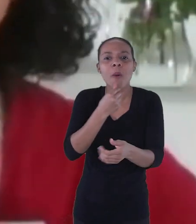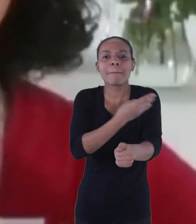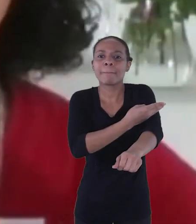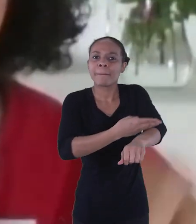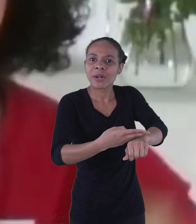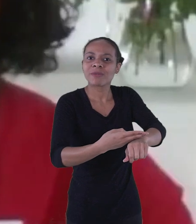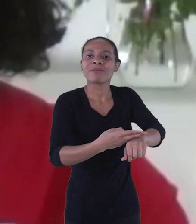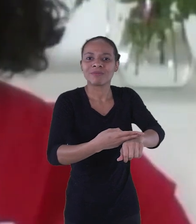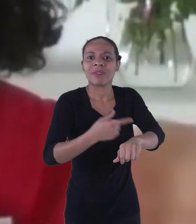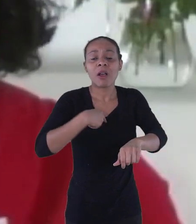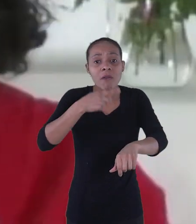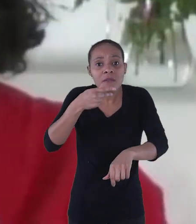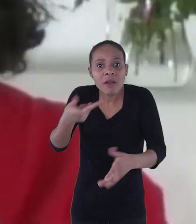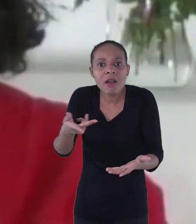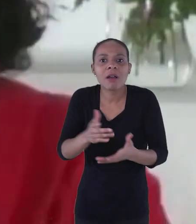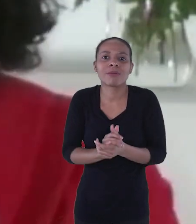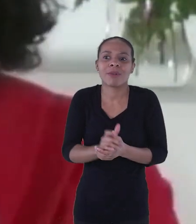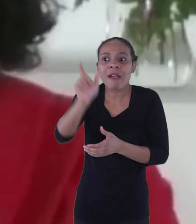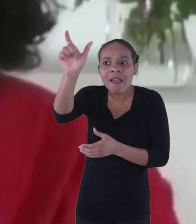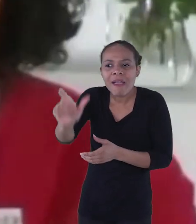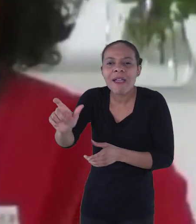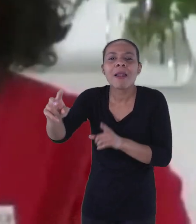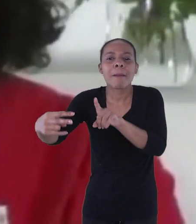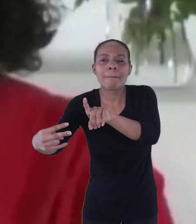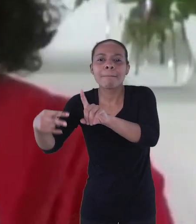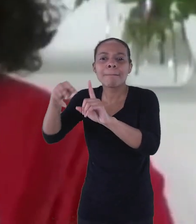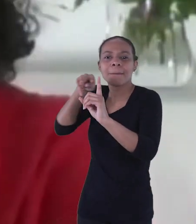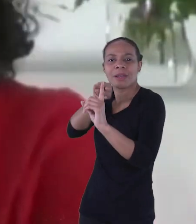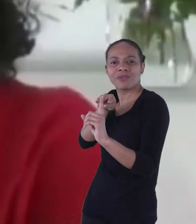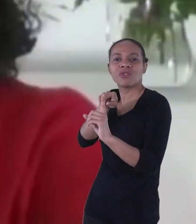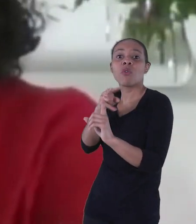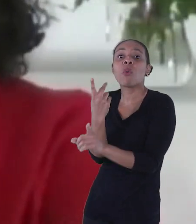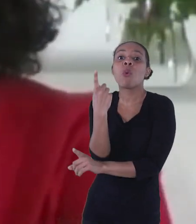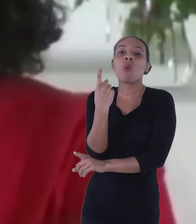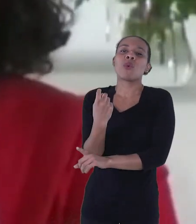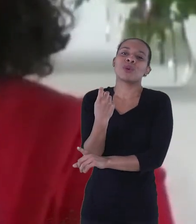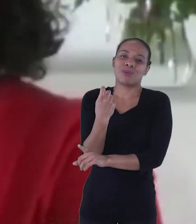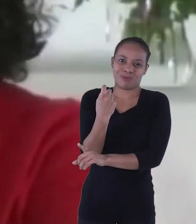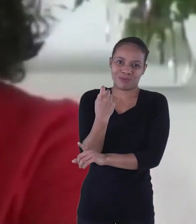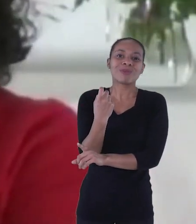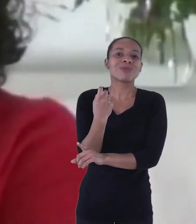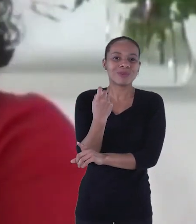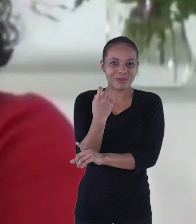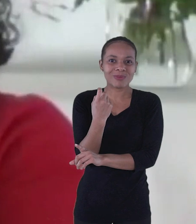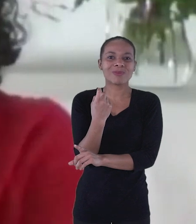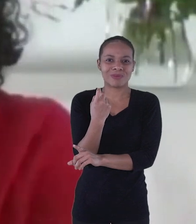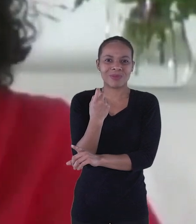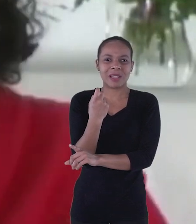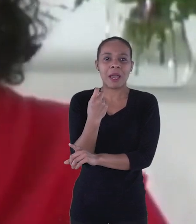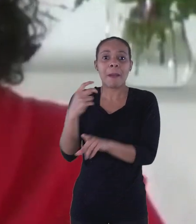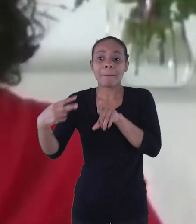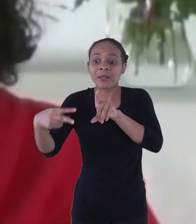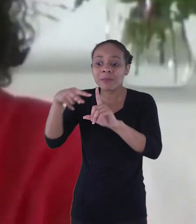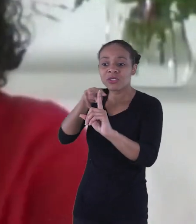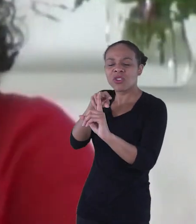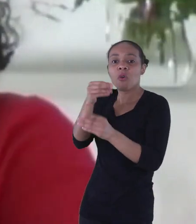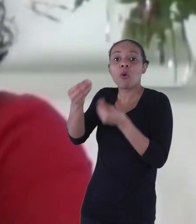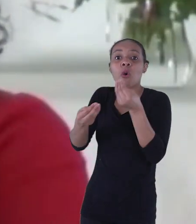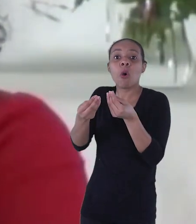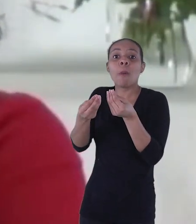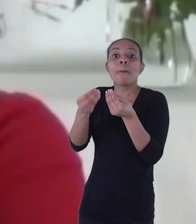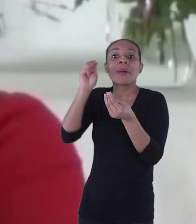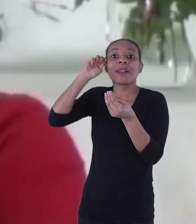eu falo, né, Carolina é um olhar único naquela região, sob a perspectiva do negro